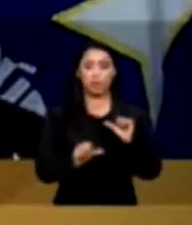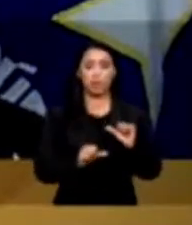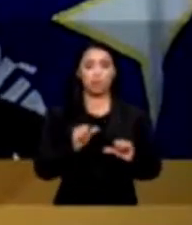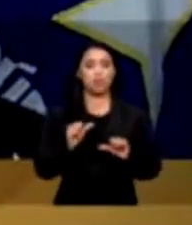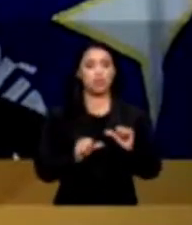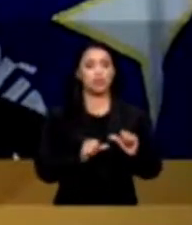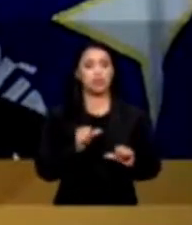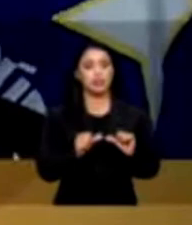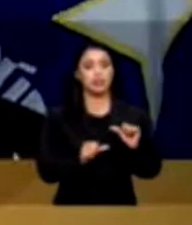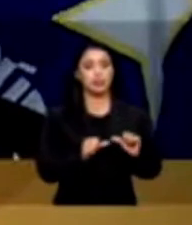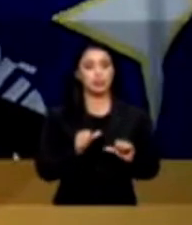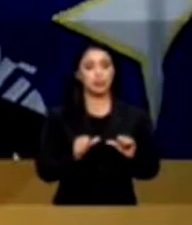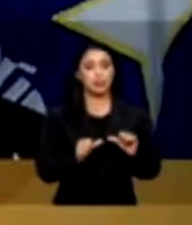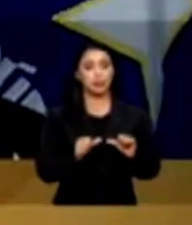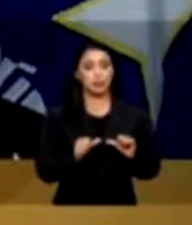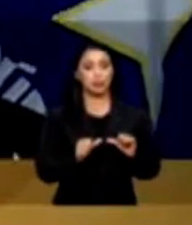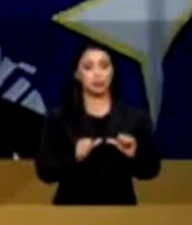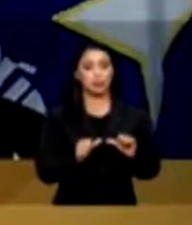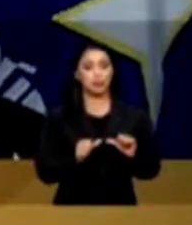alteradas numa